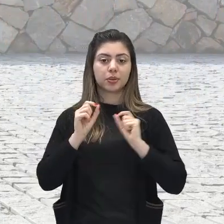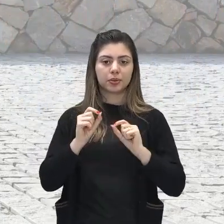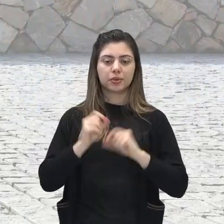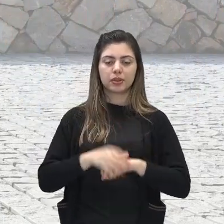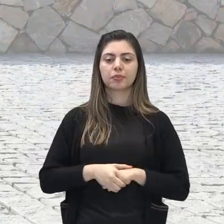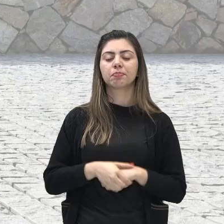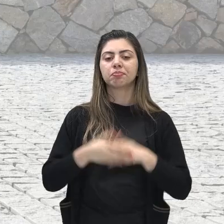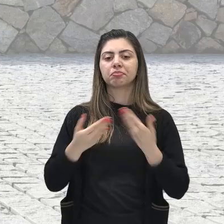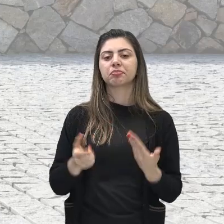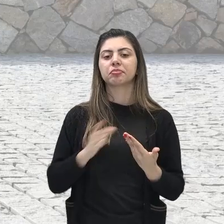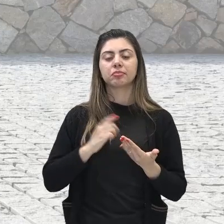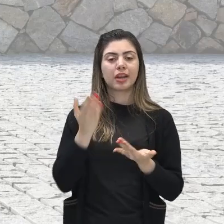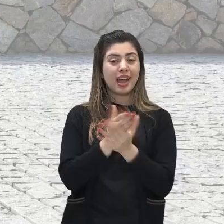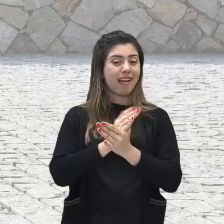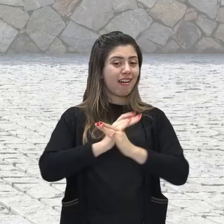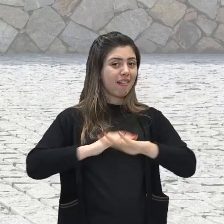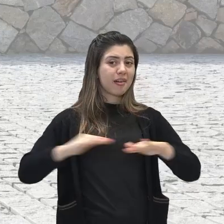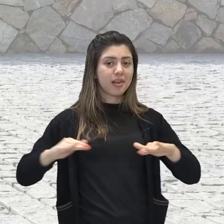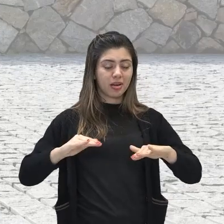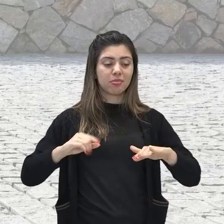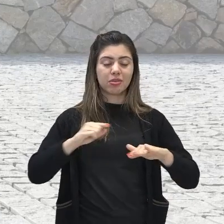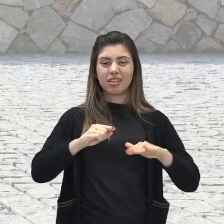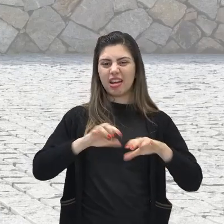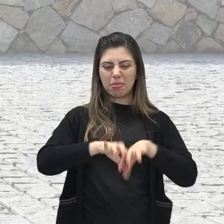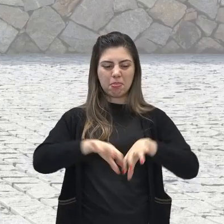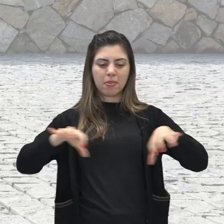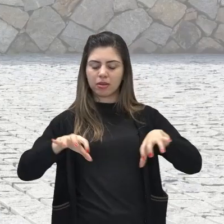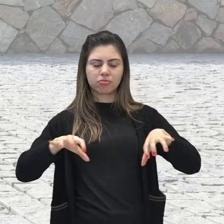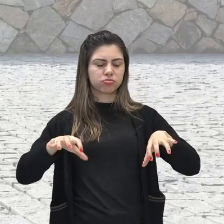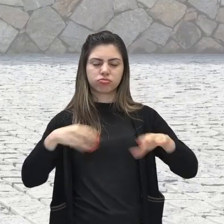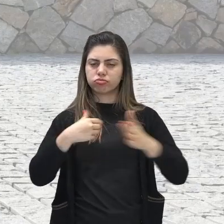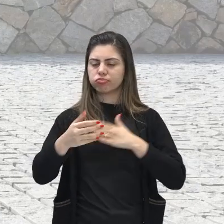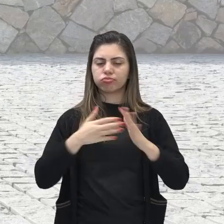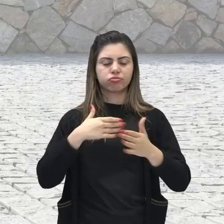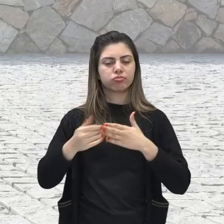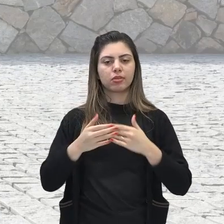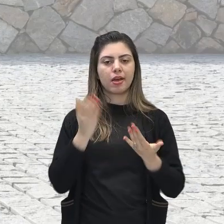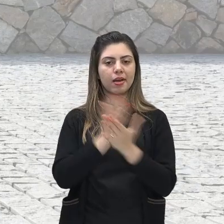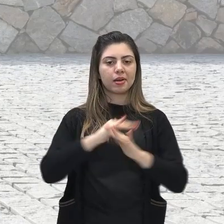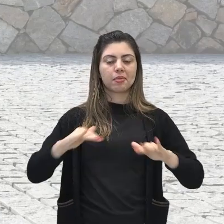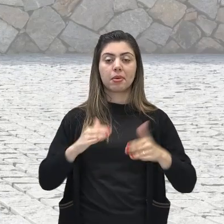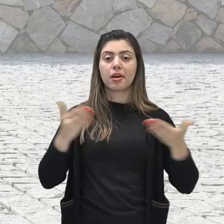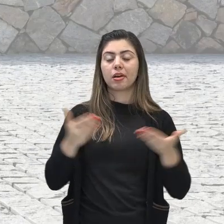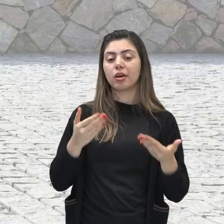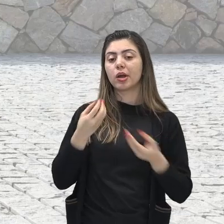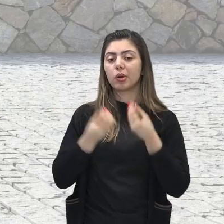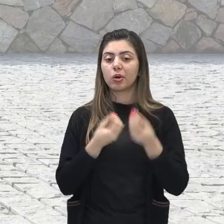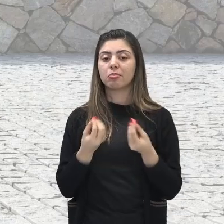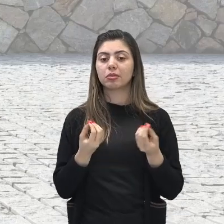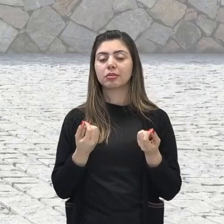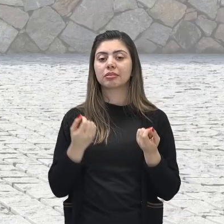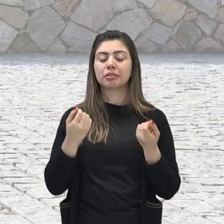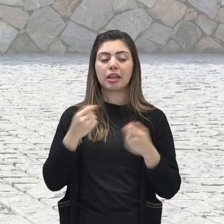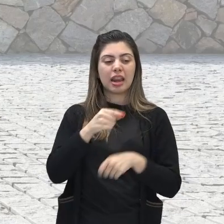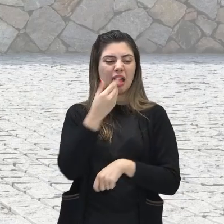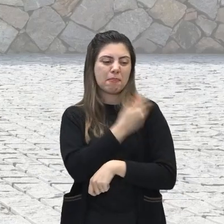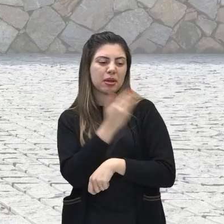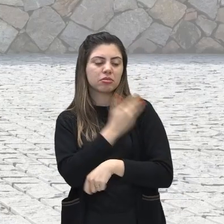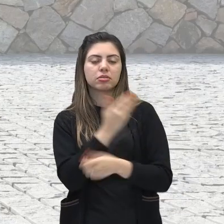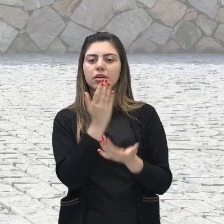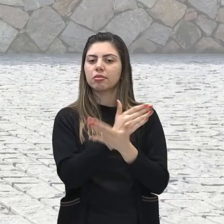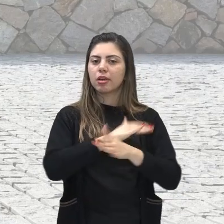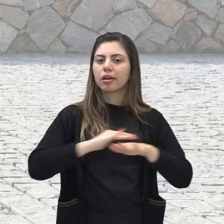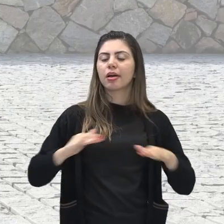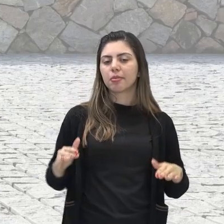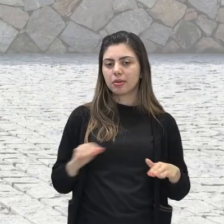que foi quando ele foi de fato retirado, né, houve o processo de tentar se acabar com o racismo, né, houve o processo